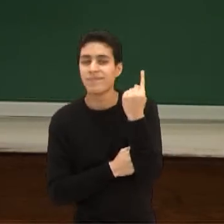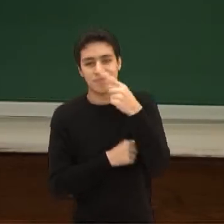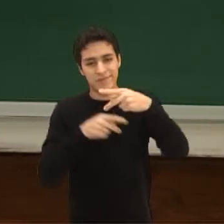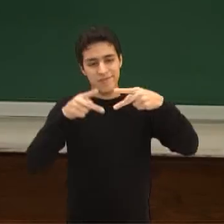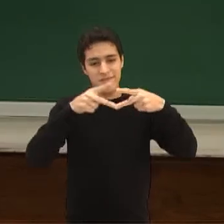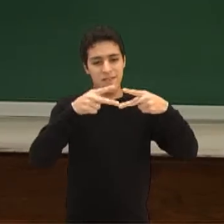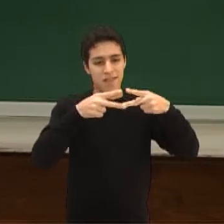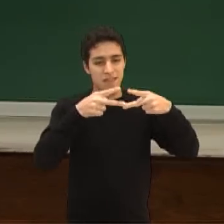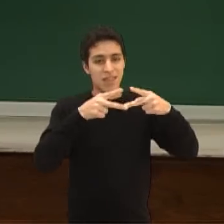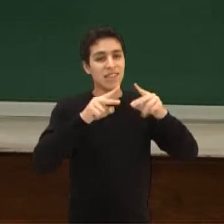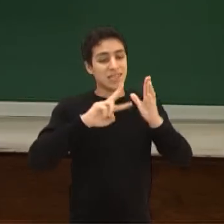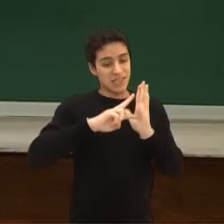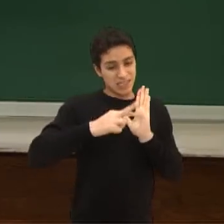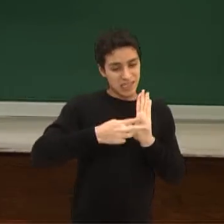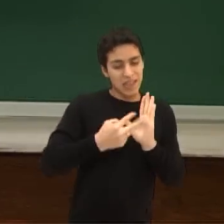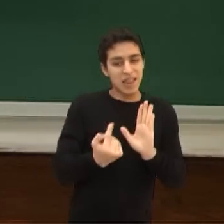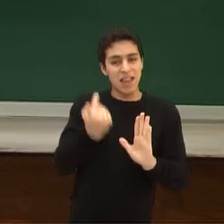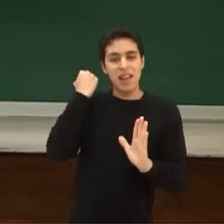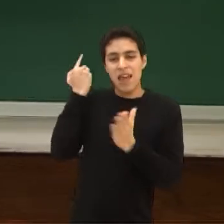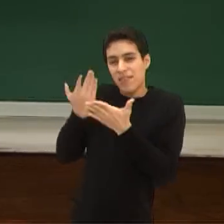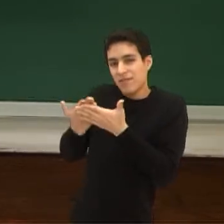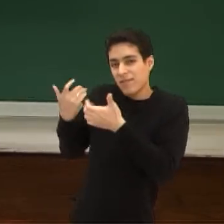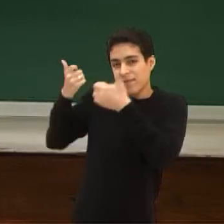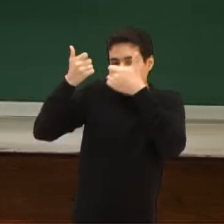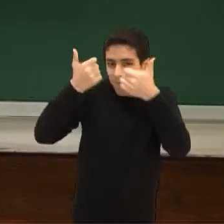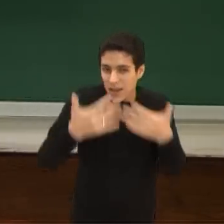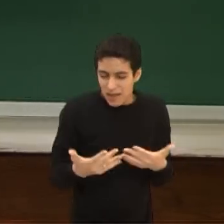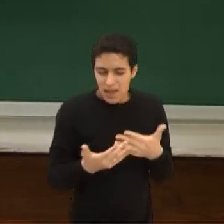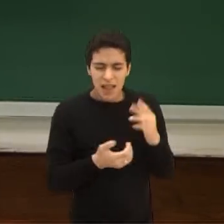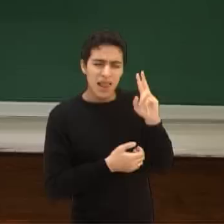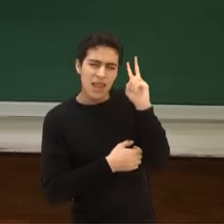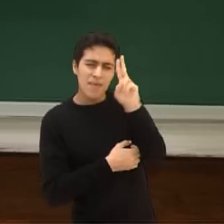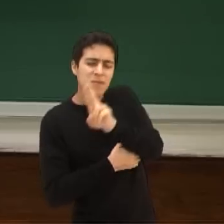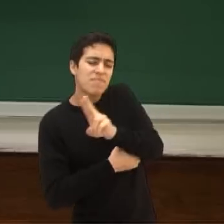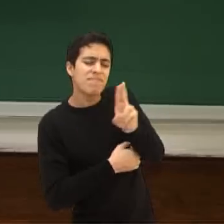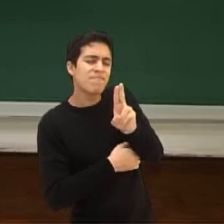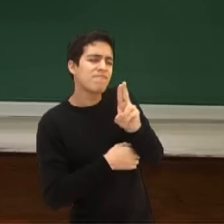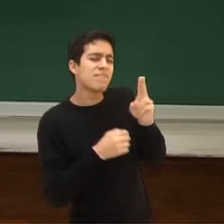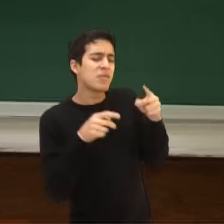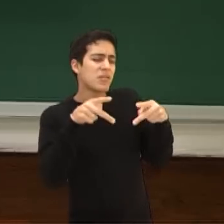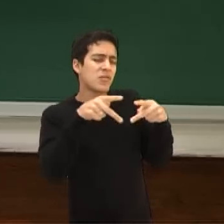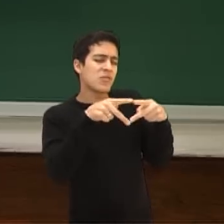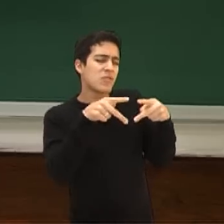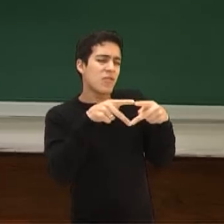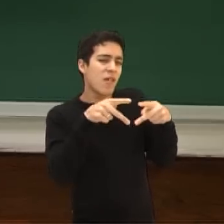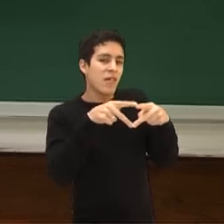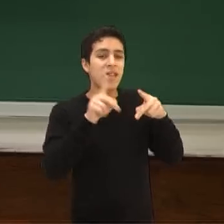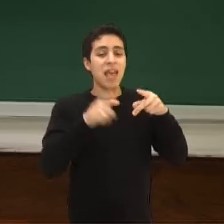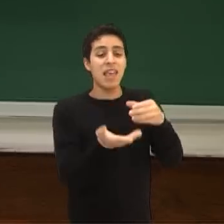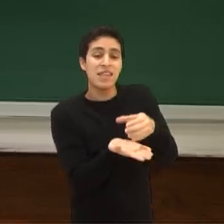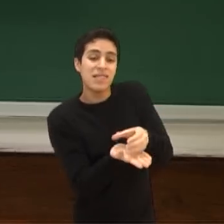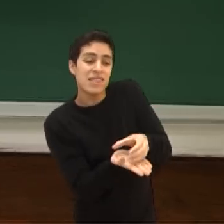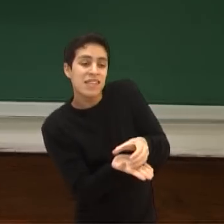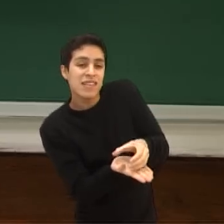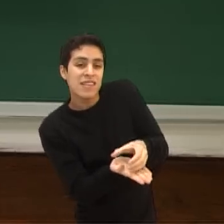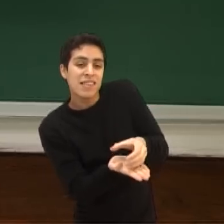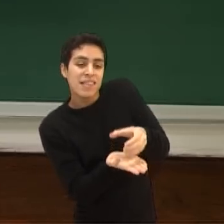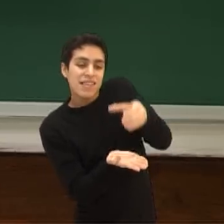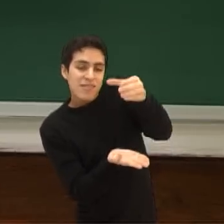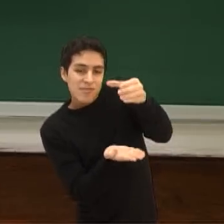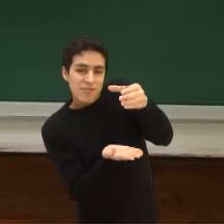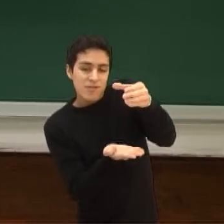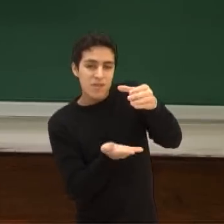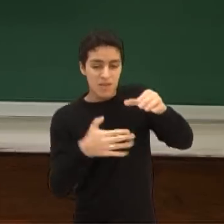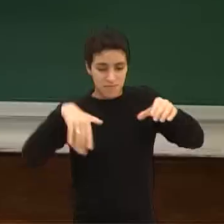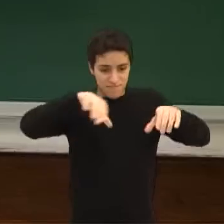2. Estudamos a aula passada em qual é aquela planificação? Do cilindro, é a planificação do